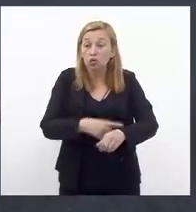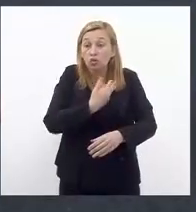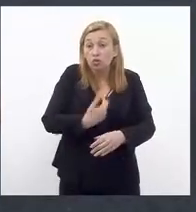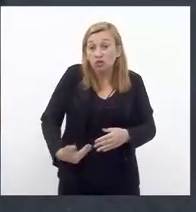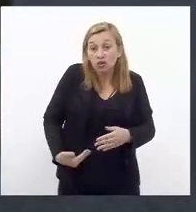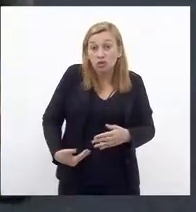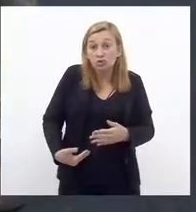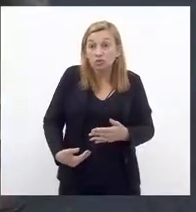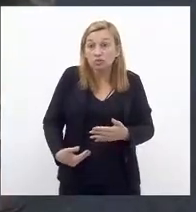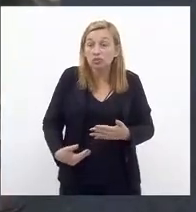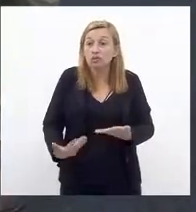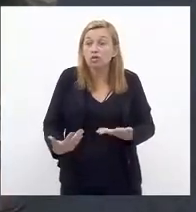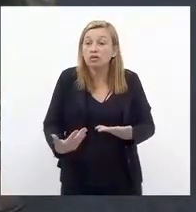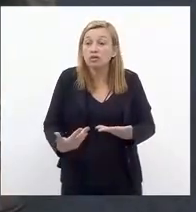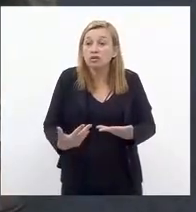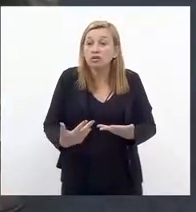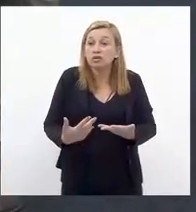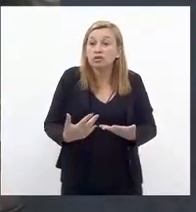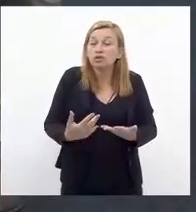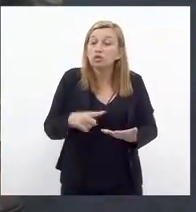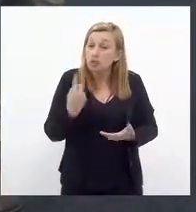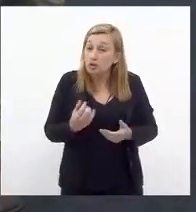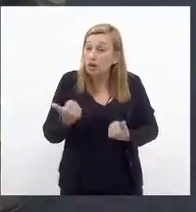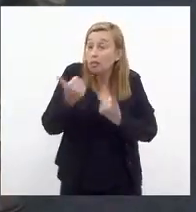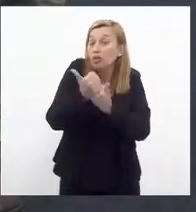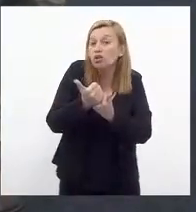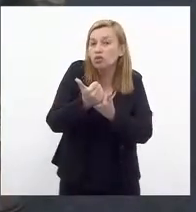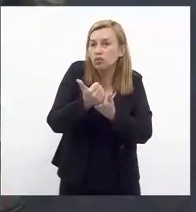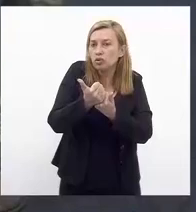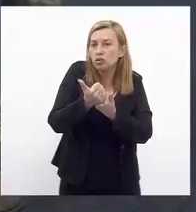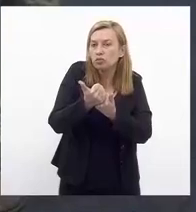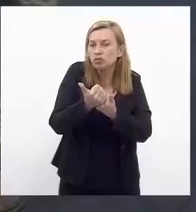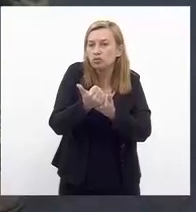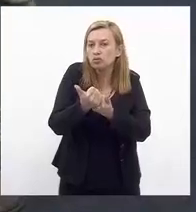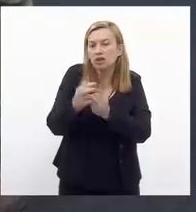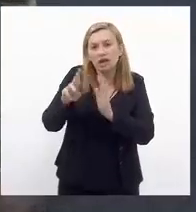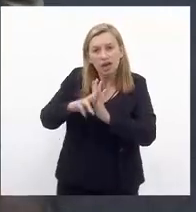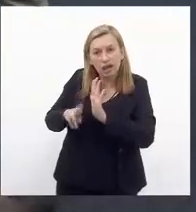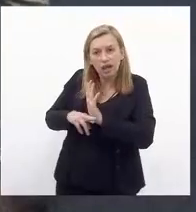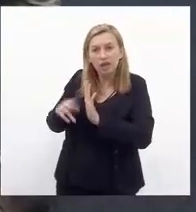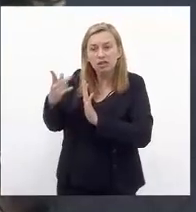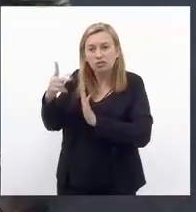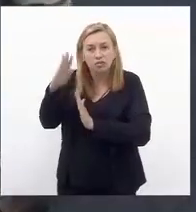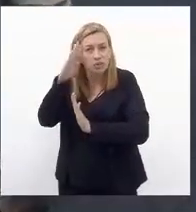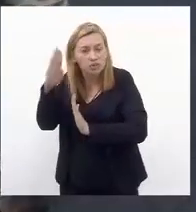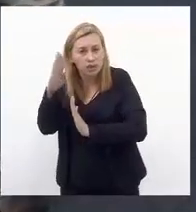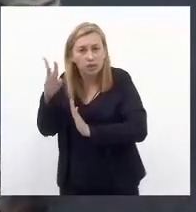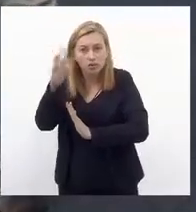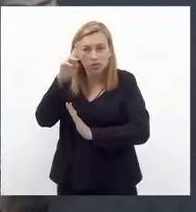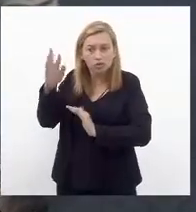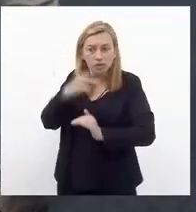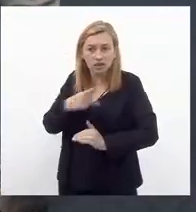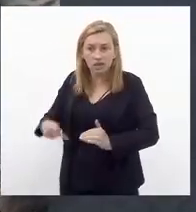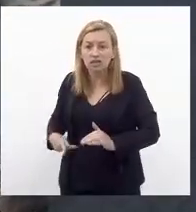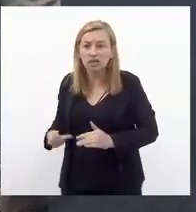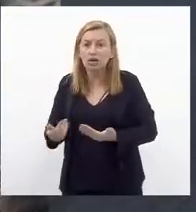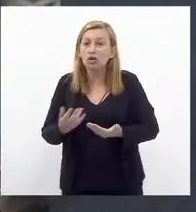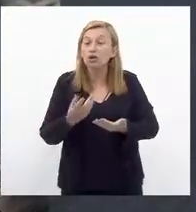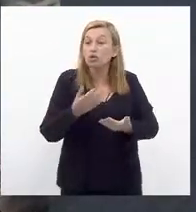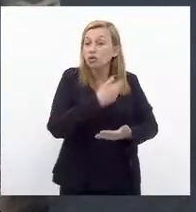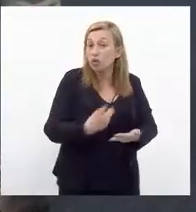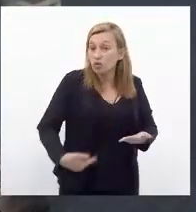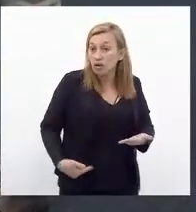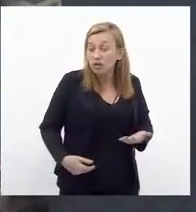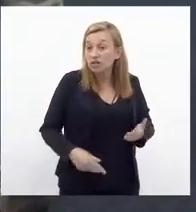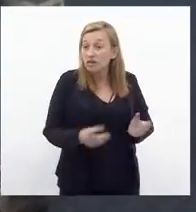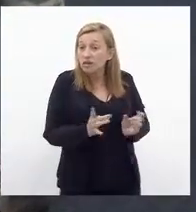o governo foi omisso a gente inclusive apoiou medidas de vossa excelência seu presente todo fundamentais Por exemplo quando o